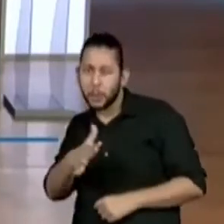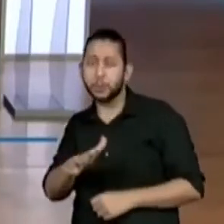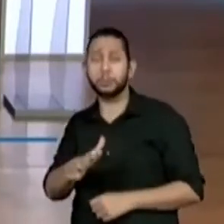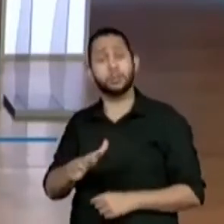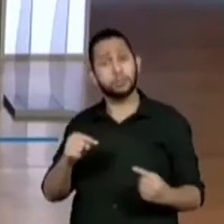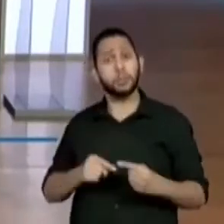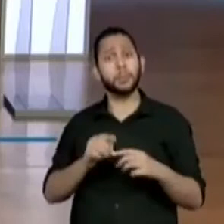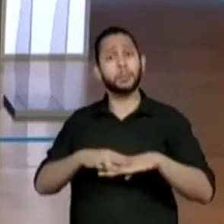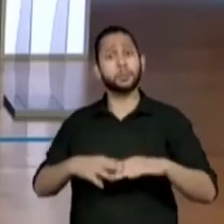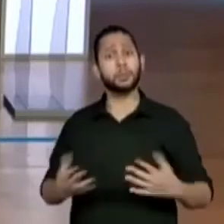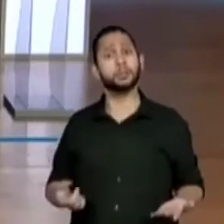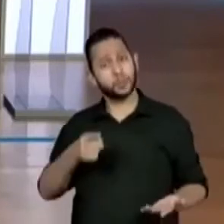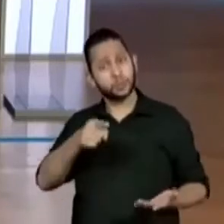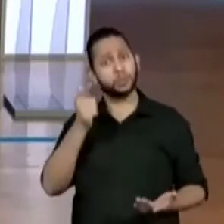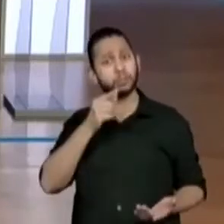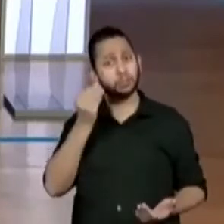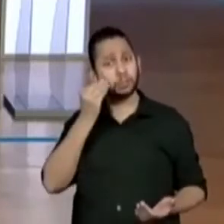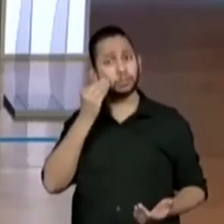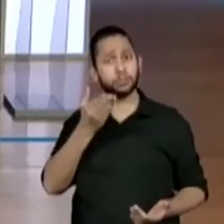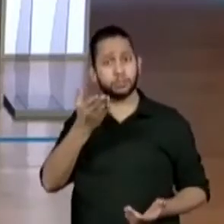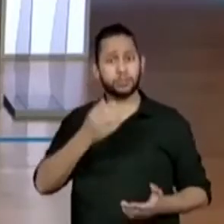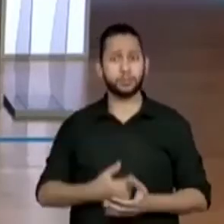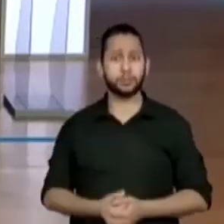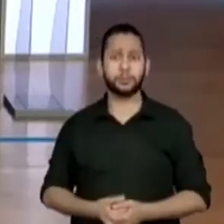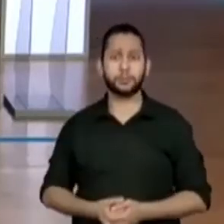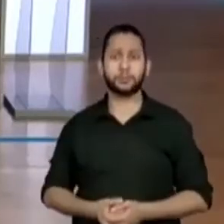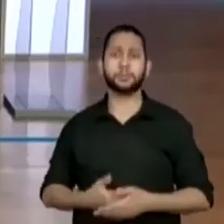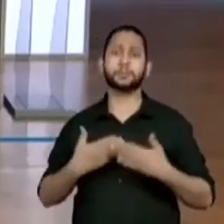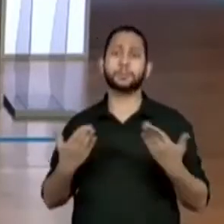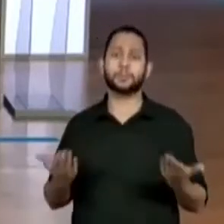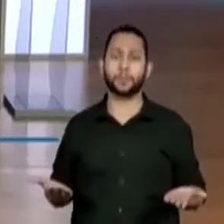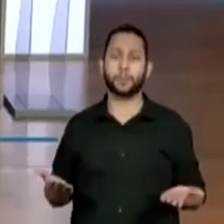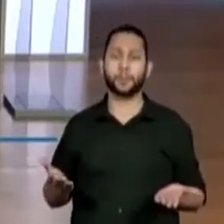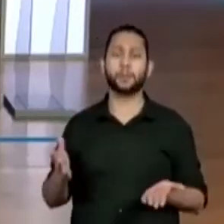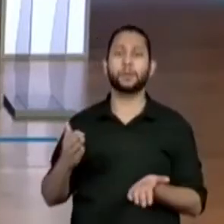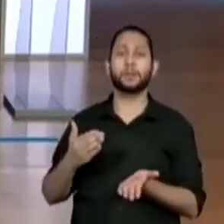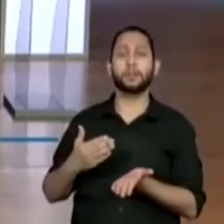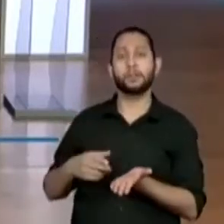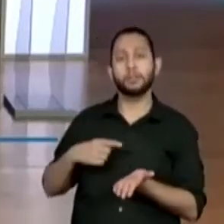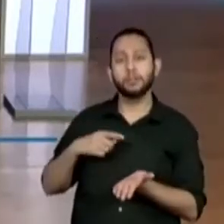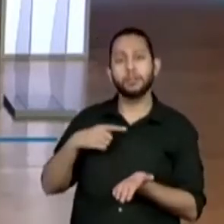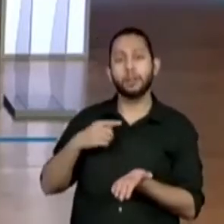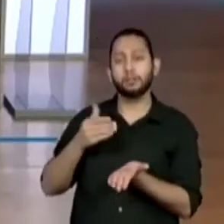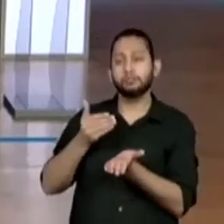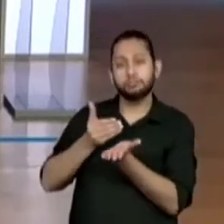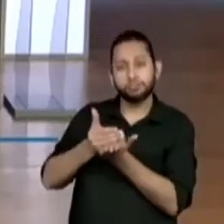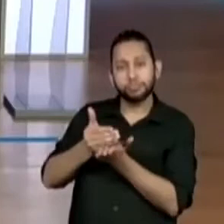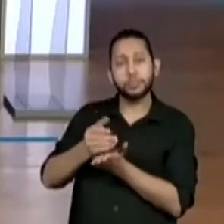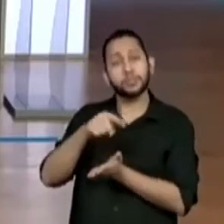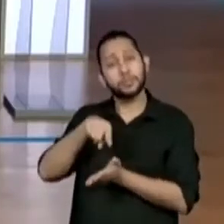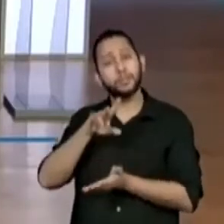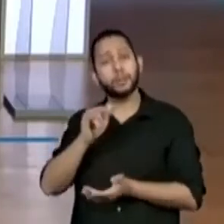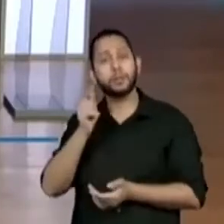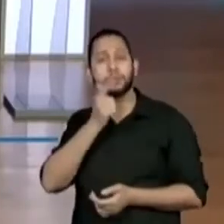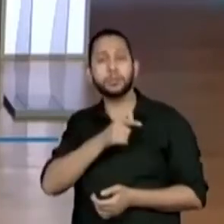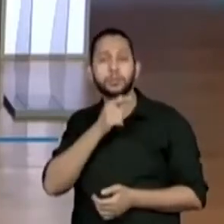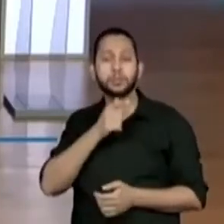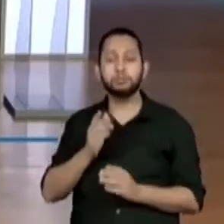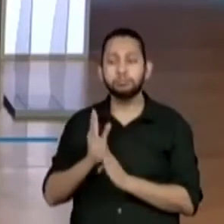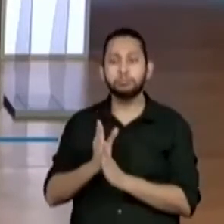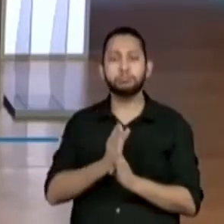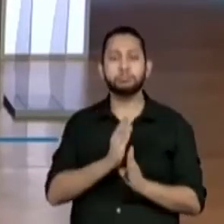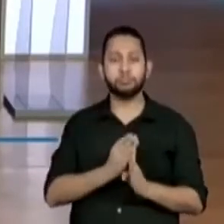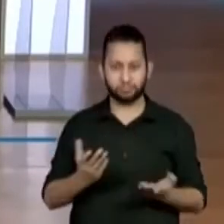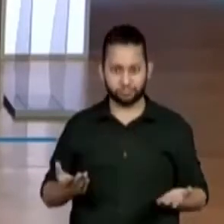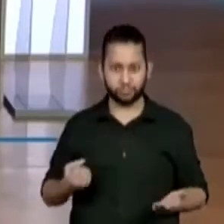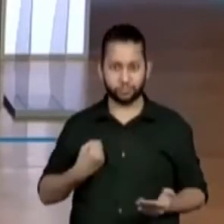trabalho que o aluno do quarto ano também pode fazer. Isso mesmo. Tá? Então, a partir de observações, a gente vai estimar alguns valores.